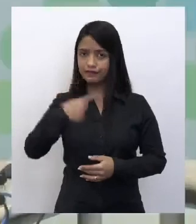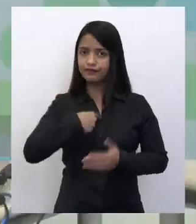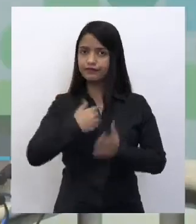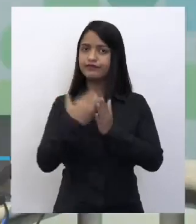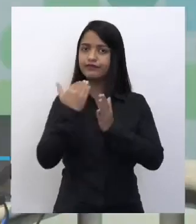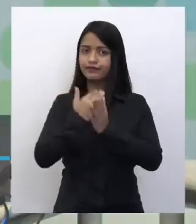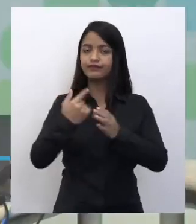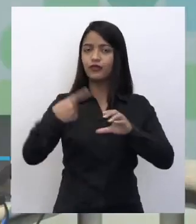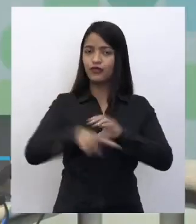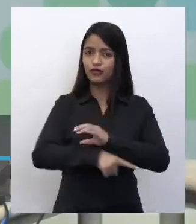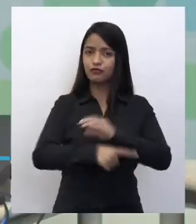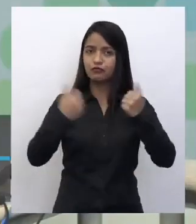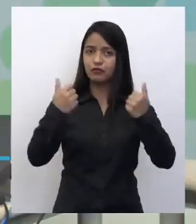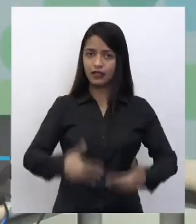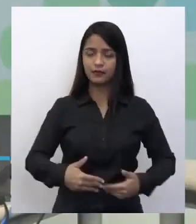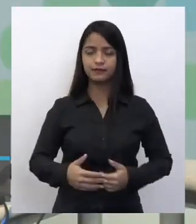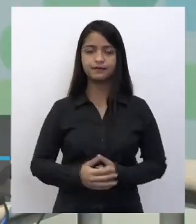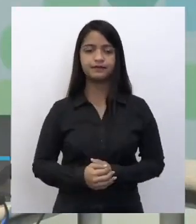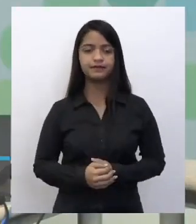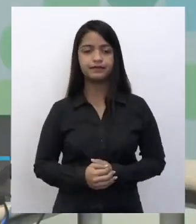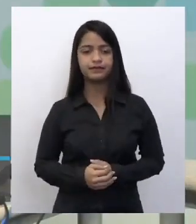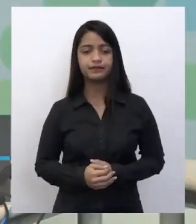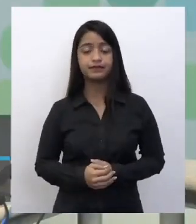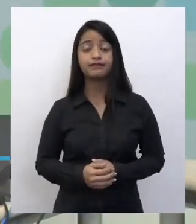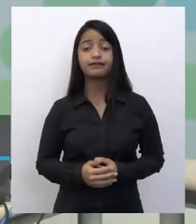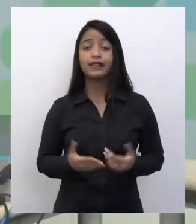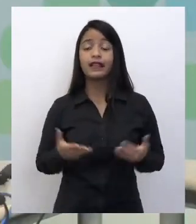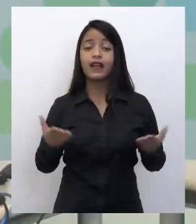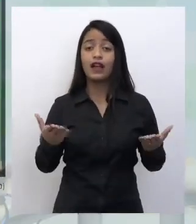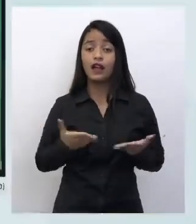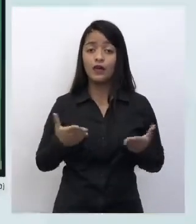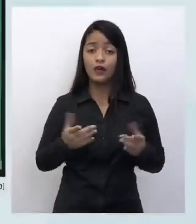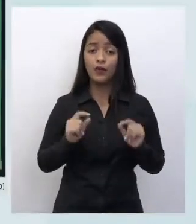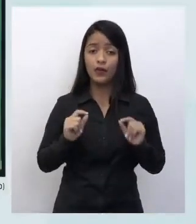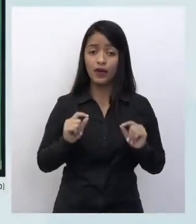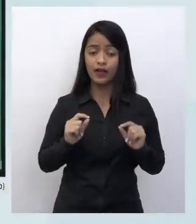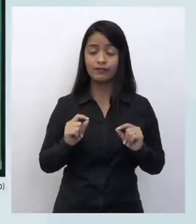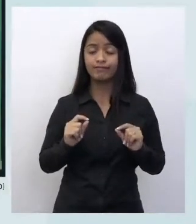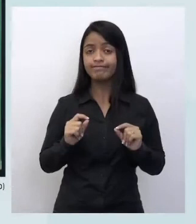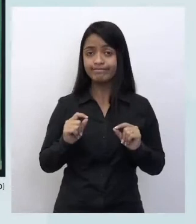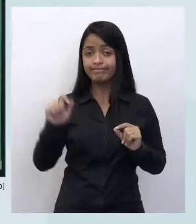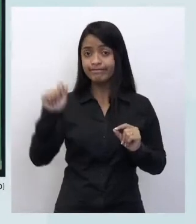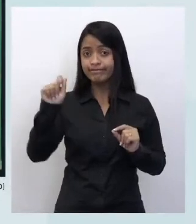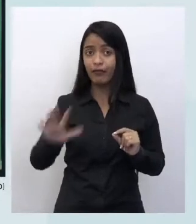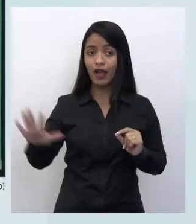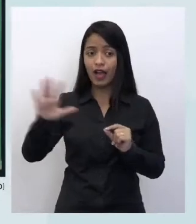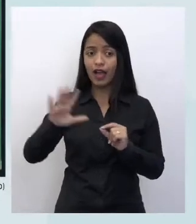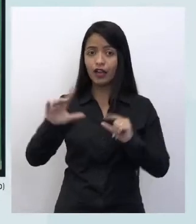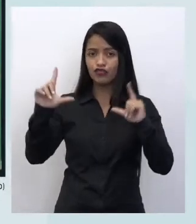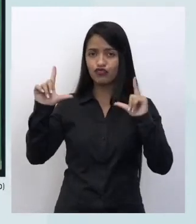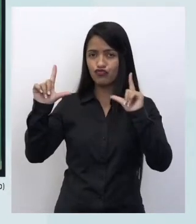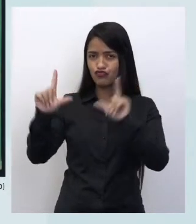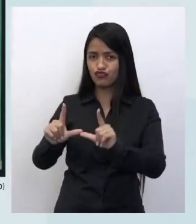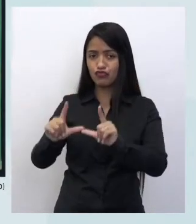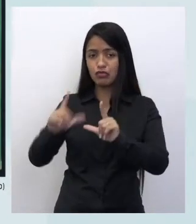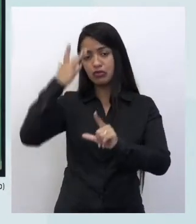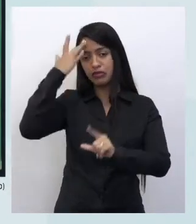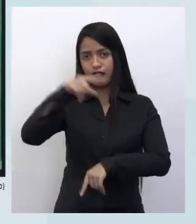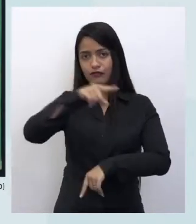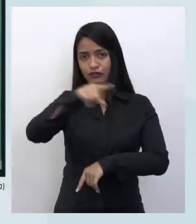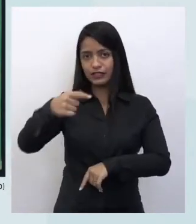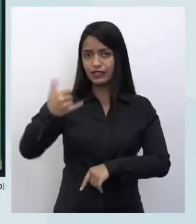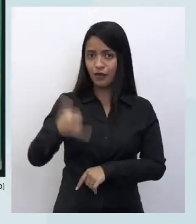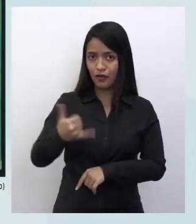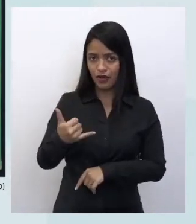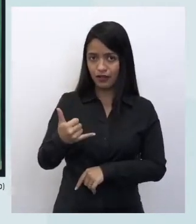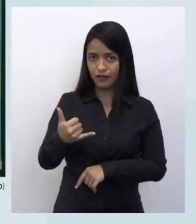Que aí vem aqui. Agora que são elas, hein? Porque a imagem não está muito grande, né? Não sei se vocês estão vendo pelo celular. Tá